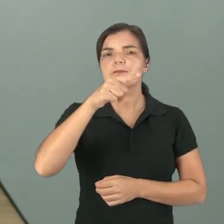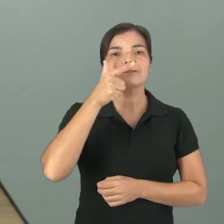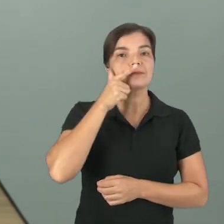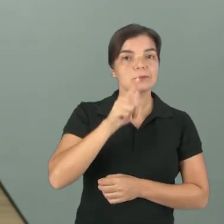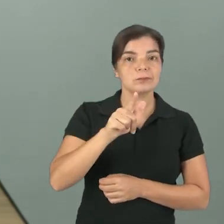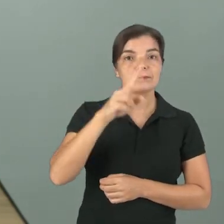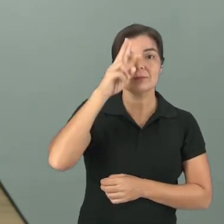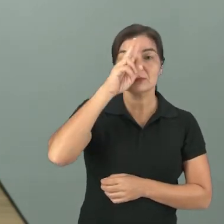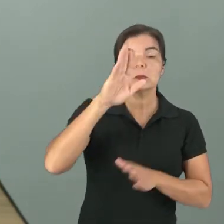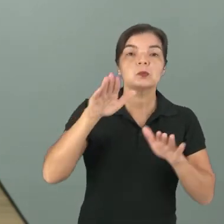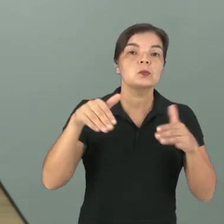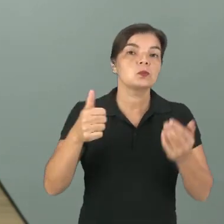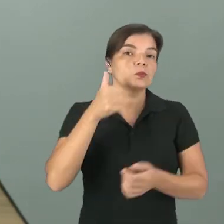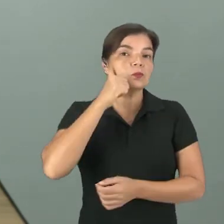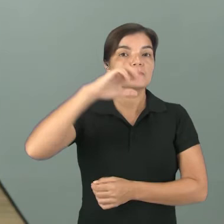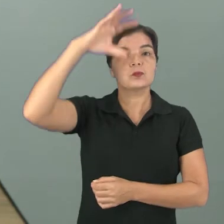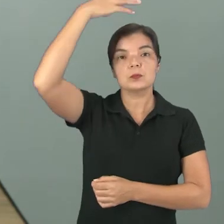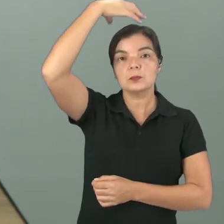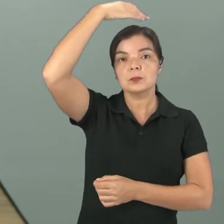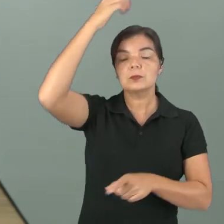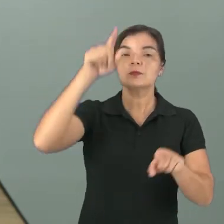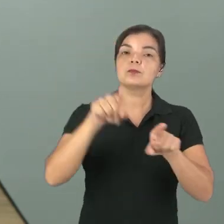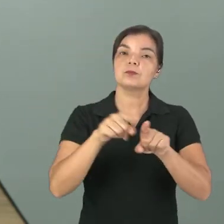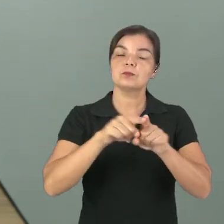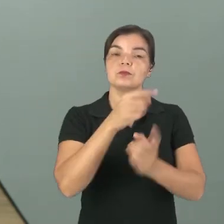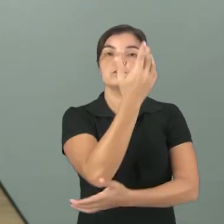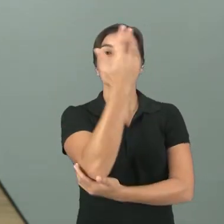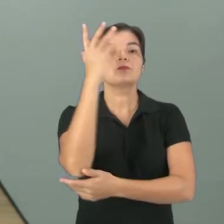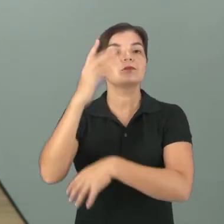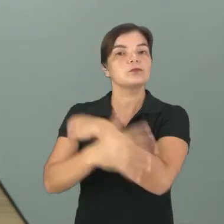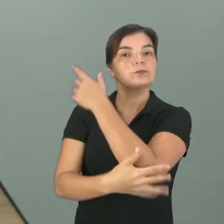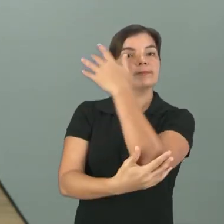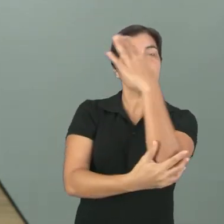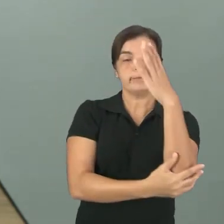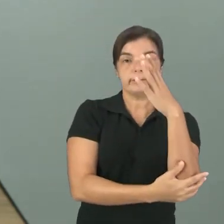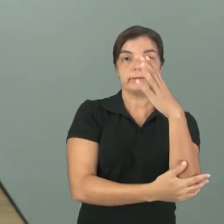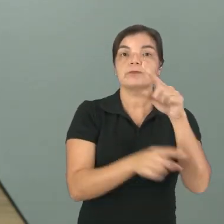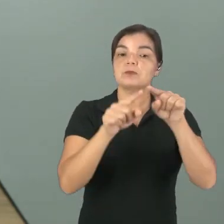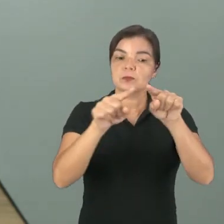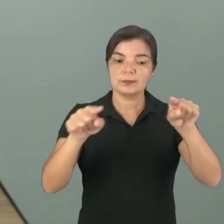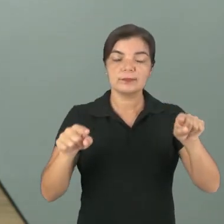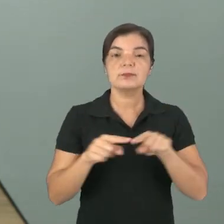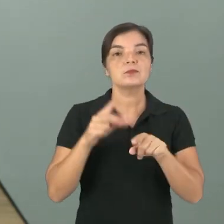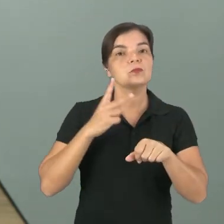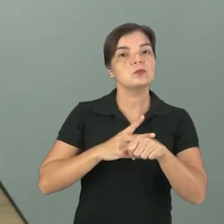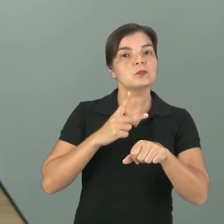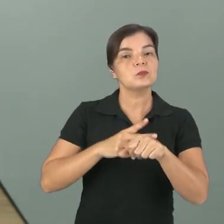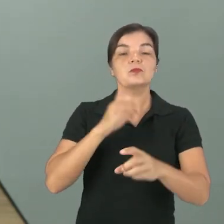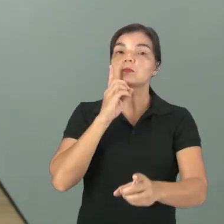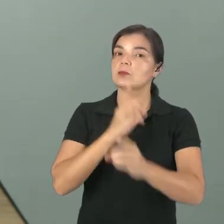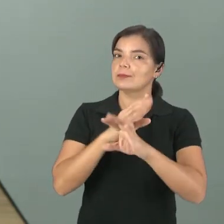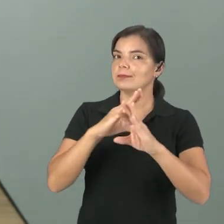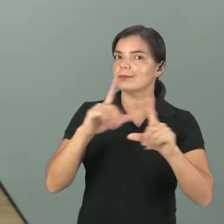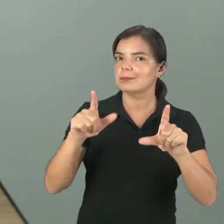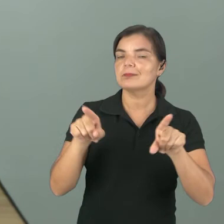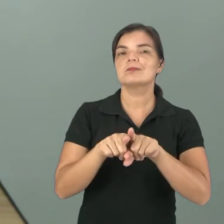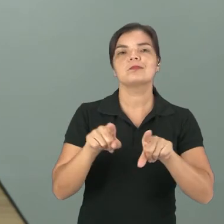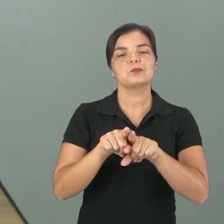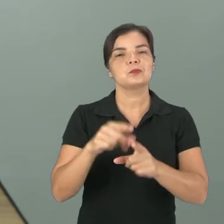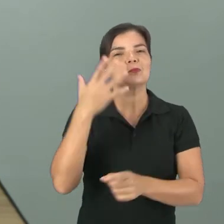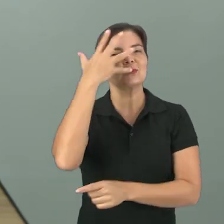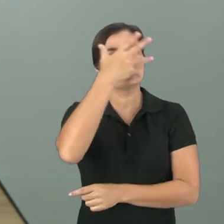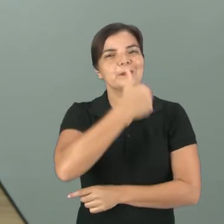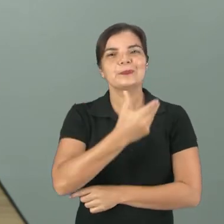conseguem se lembrar? Qual a princesa que ficou no meio da floresta em um caixão de vidro? E foi encontrada, é claro, por um